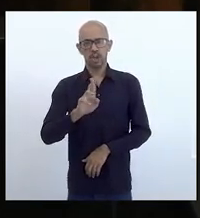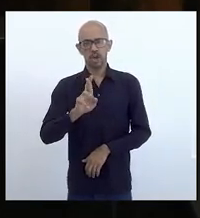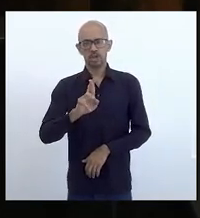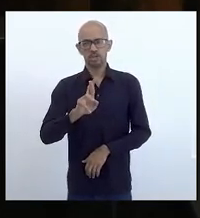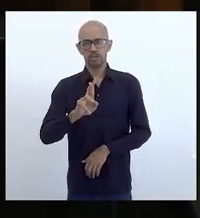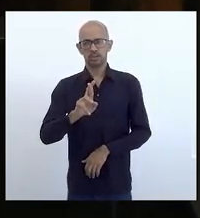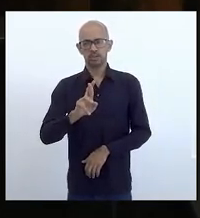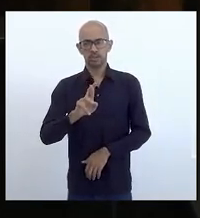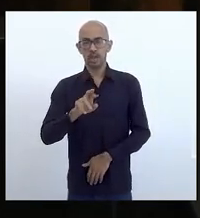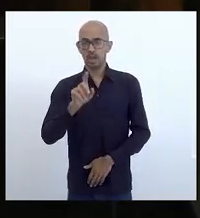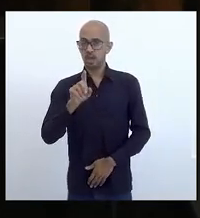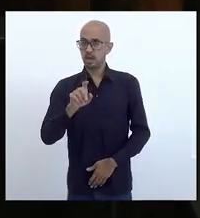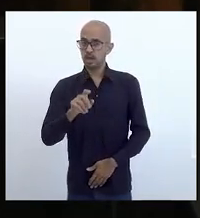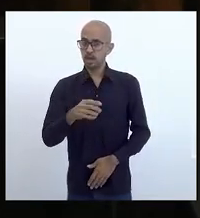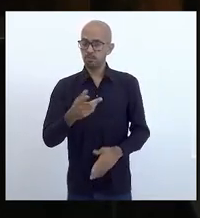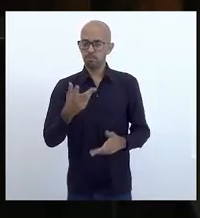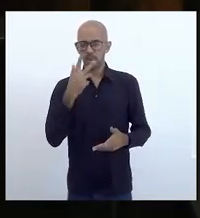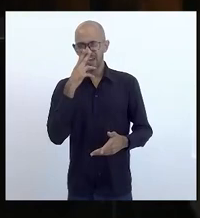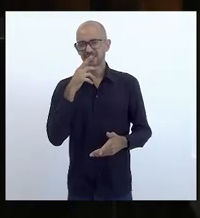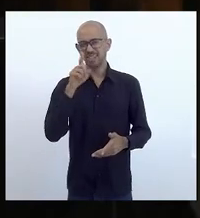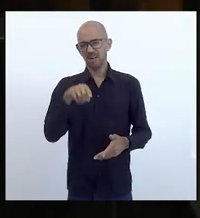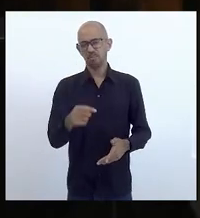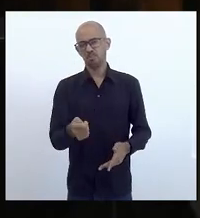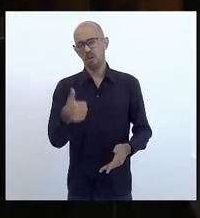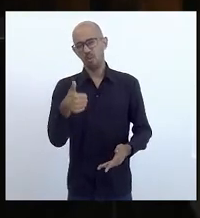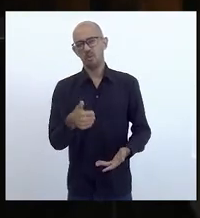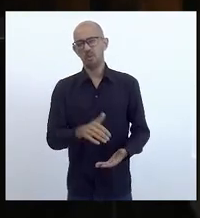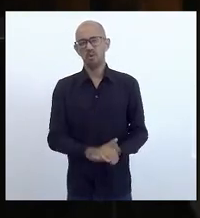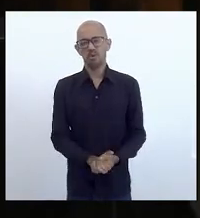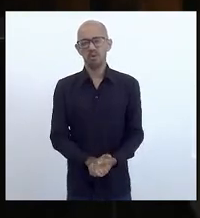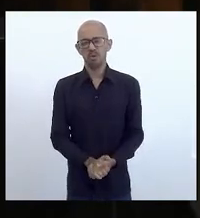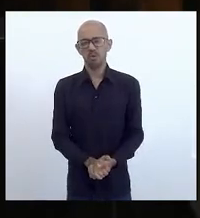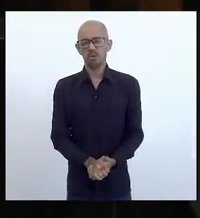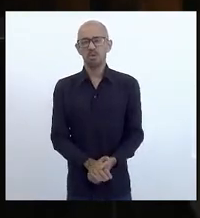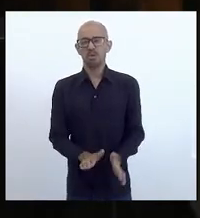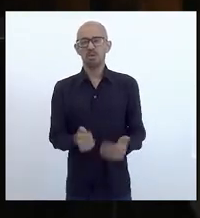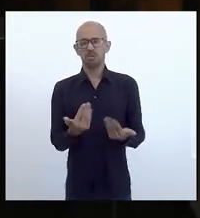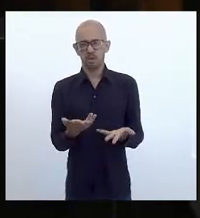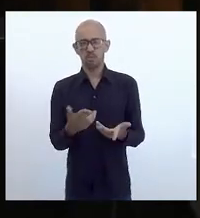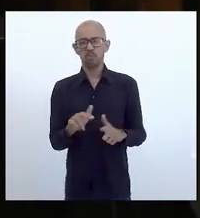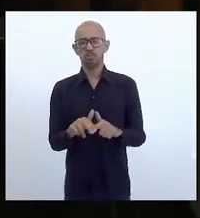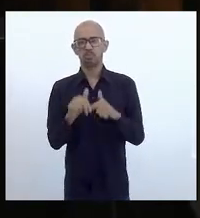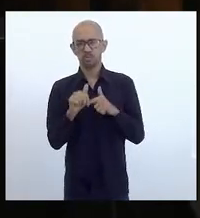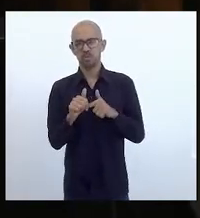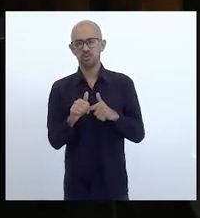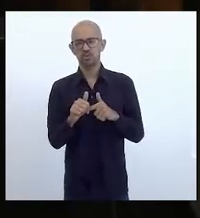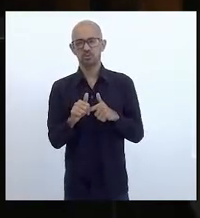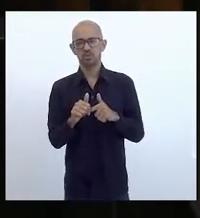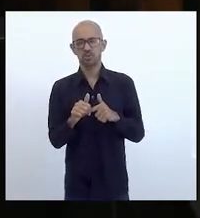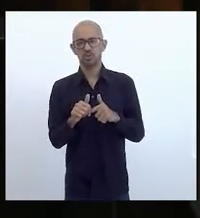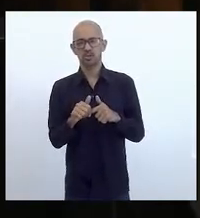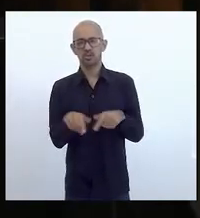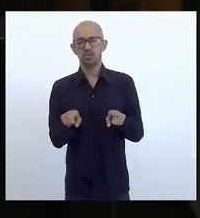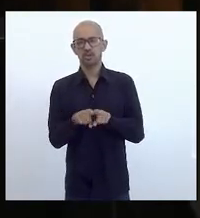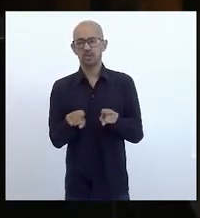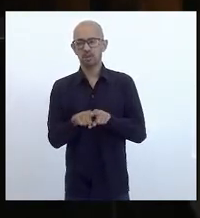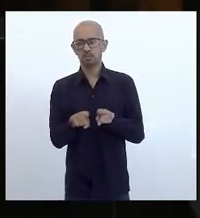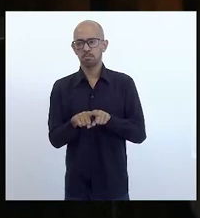poucos. Então, diante disso, e porque a presidente está